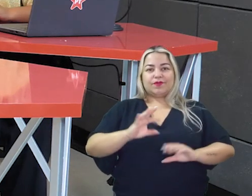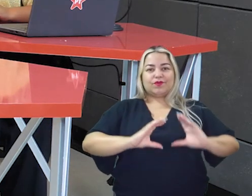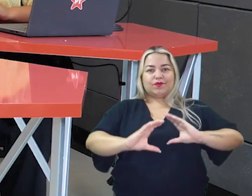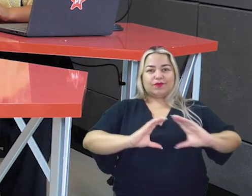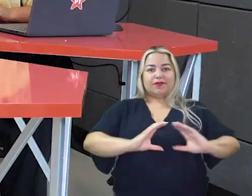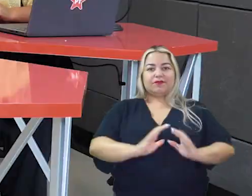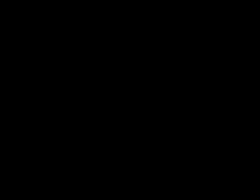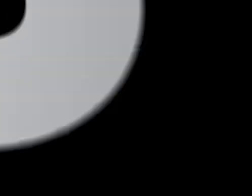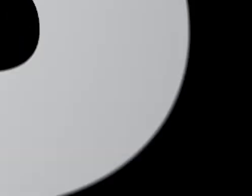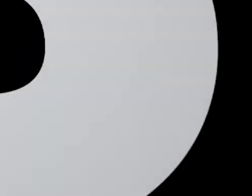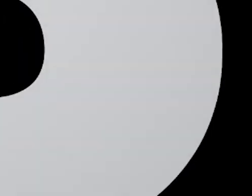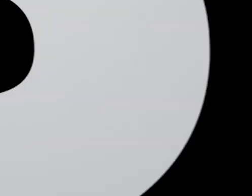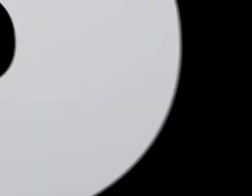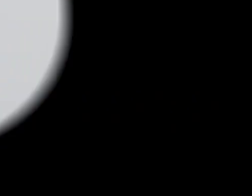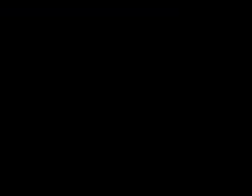PT de comunicação.